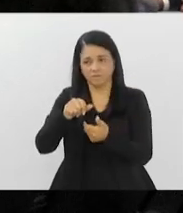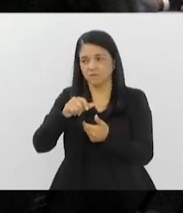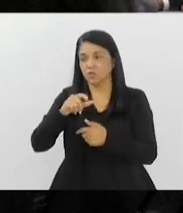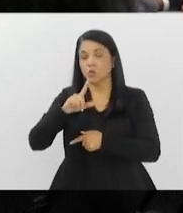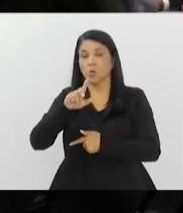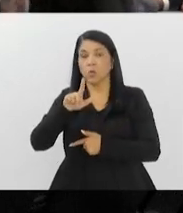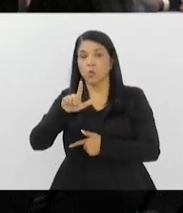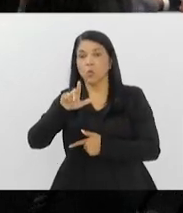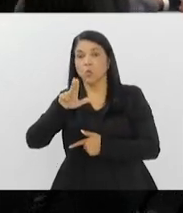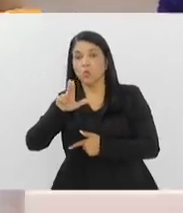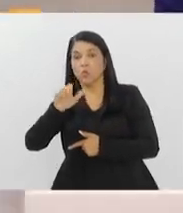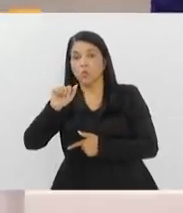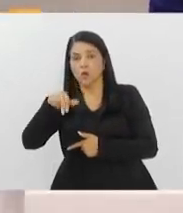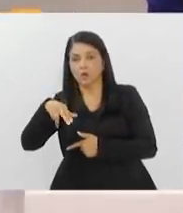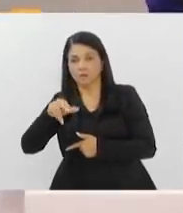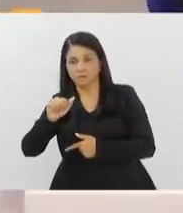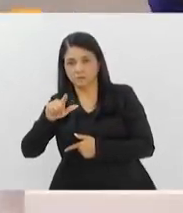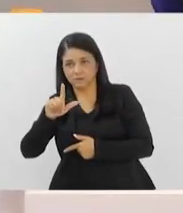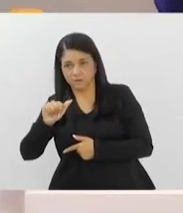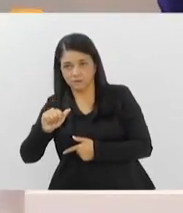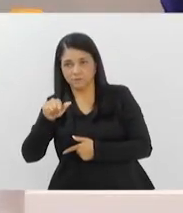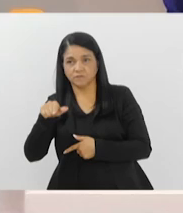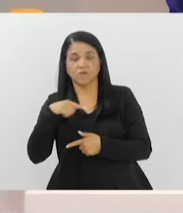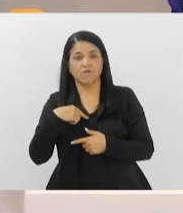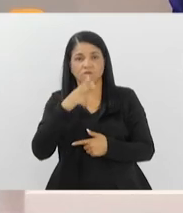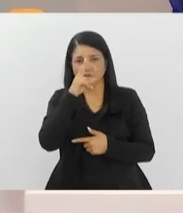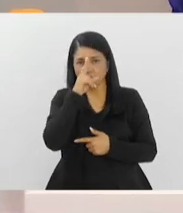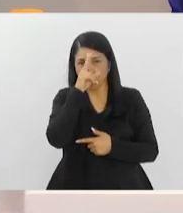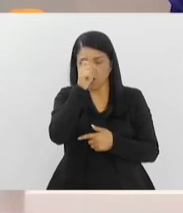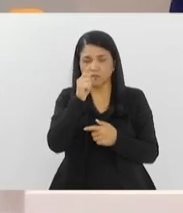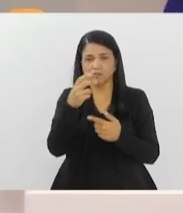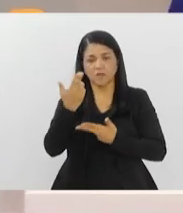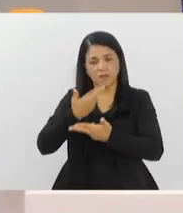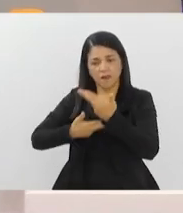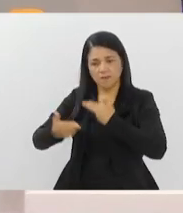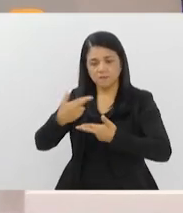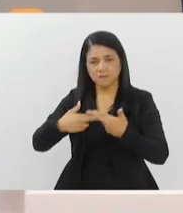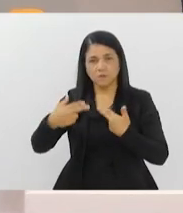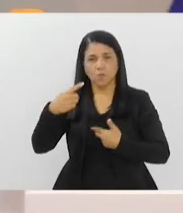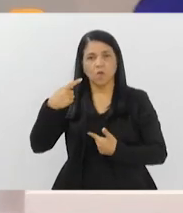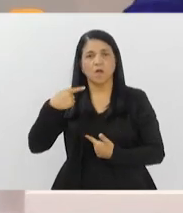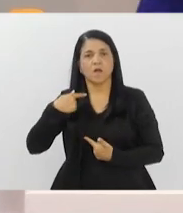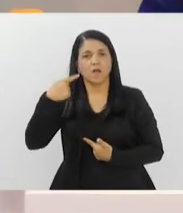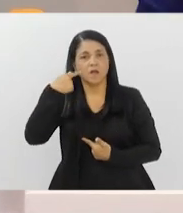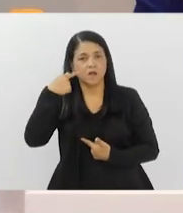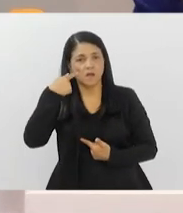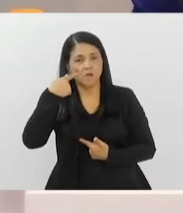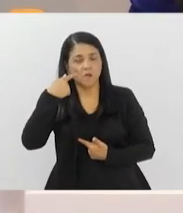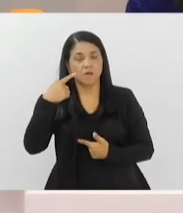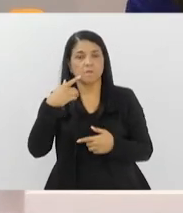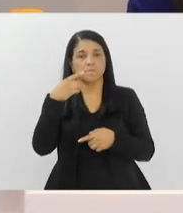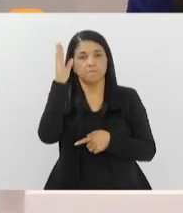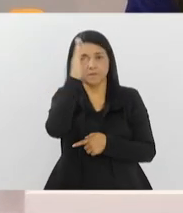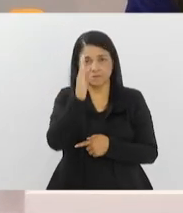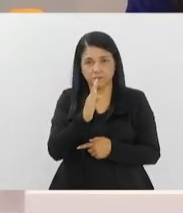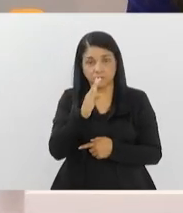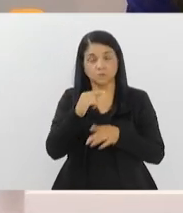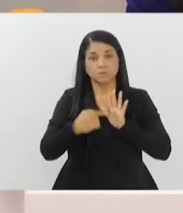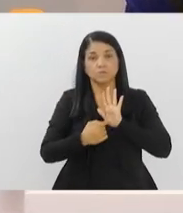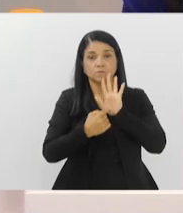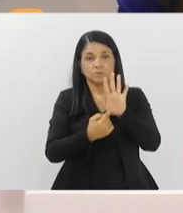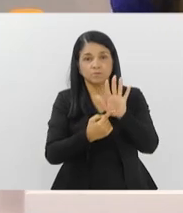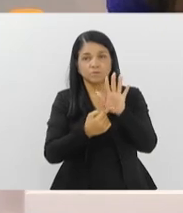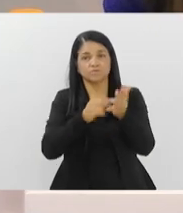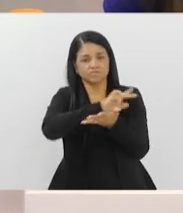fórum não apenas celebra as fortes relações entre Angola e o Brasil, mas também destaca os